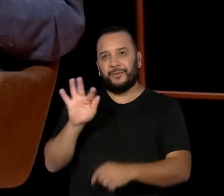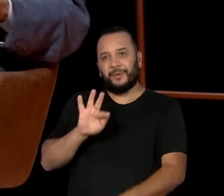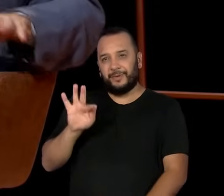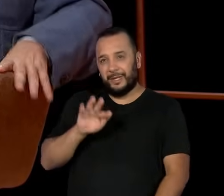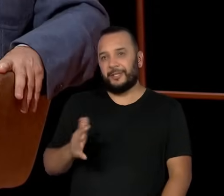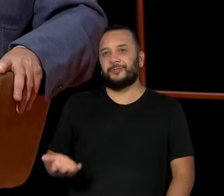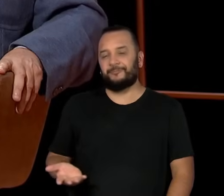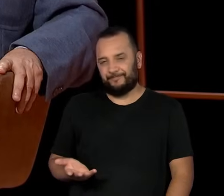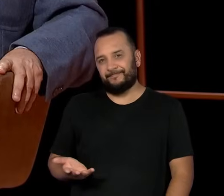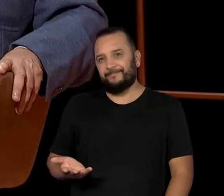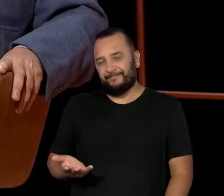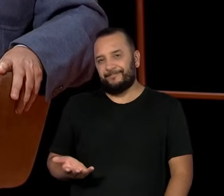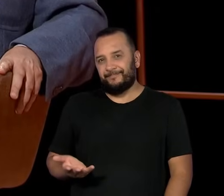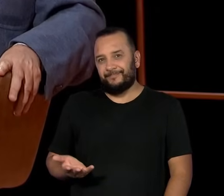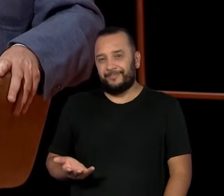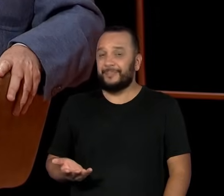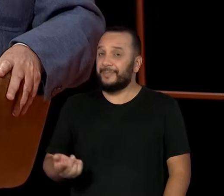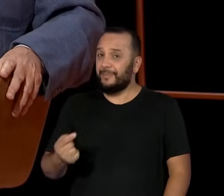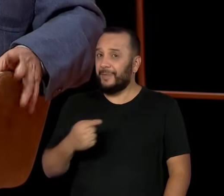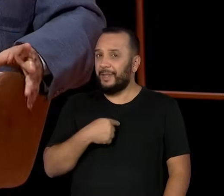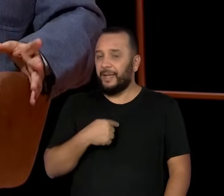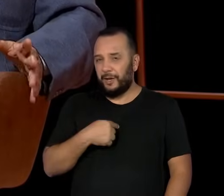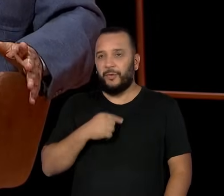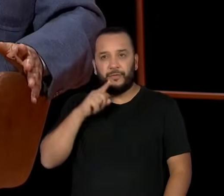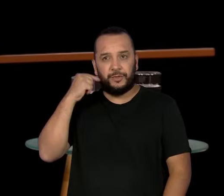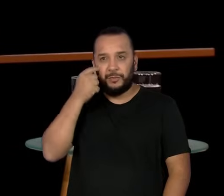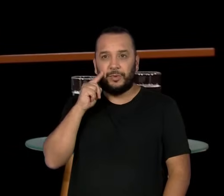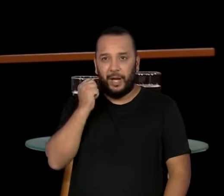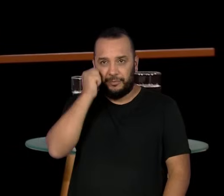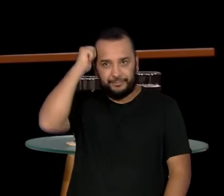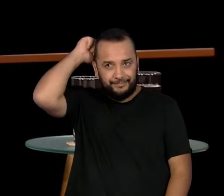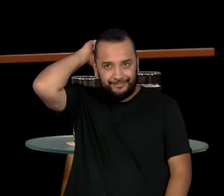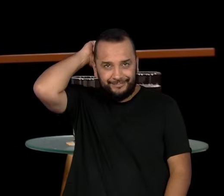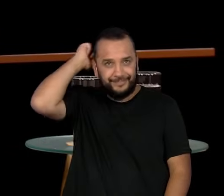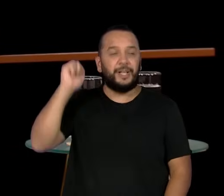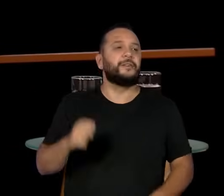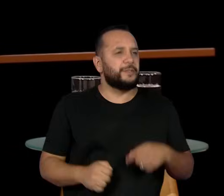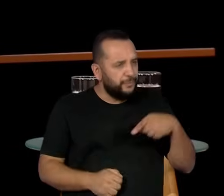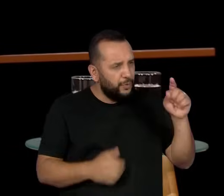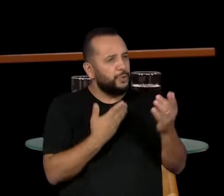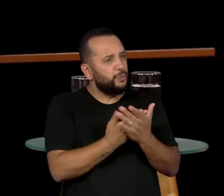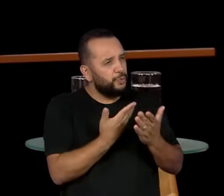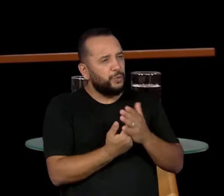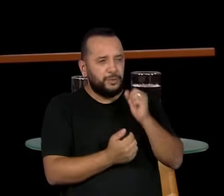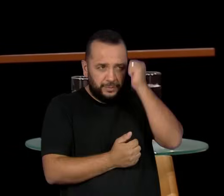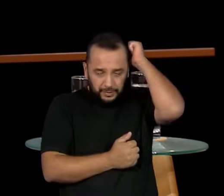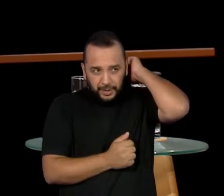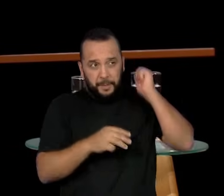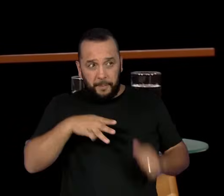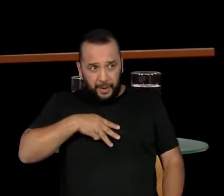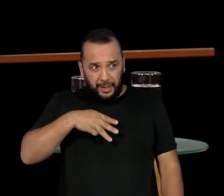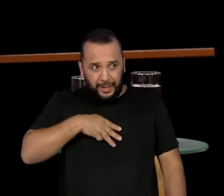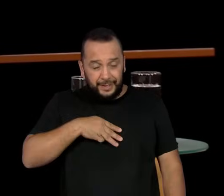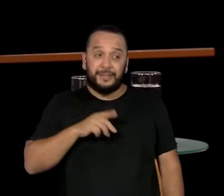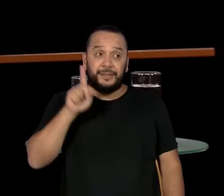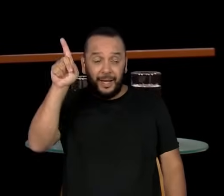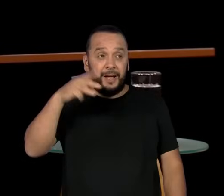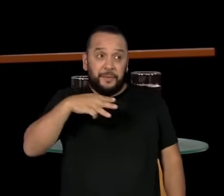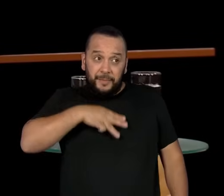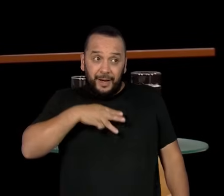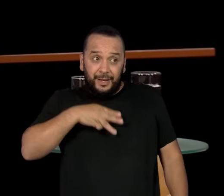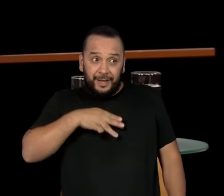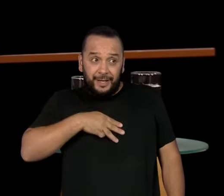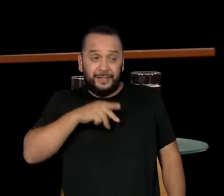dizer, então, ia prestar o vestibular. E foi mesmo, né? Você E foi aí entrei estudar direto. direito lá no Mackenzie. No Agora, Mackenzie. lá no Mackenzie, você acabou